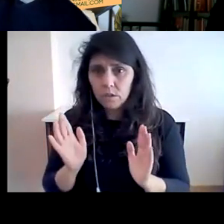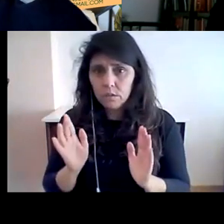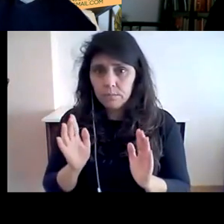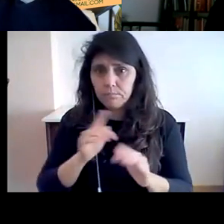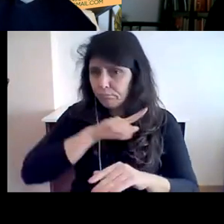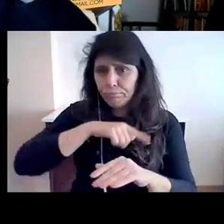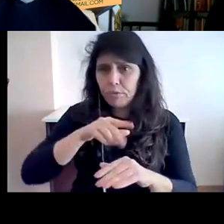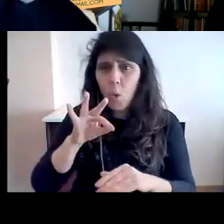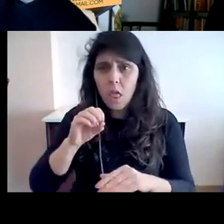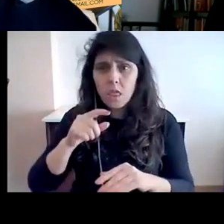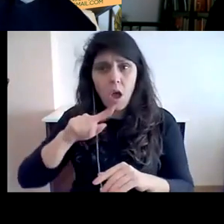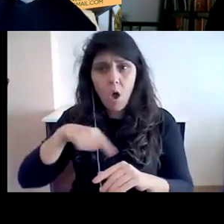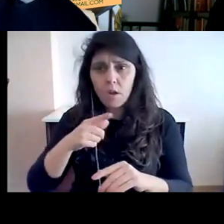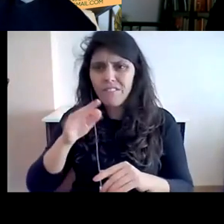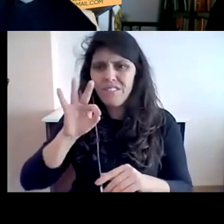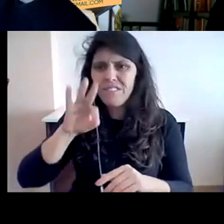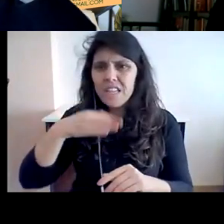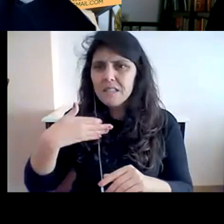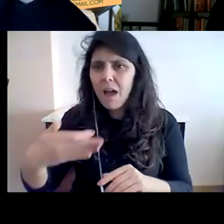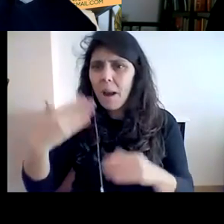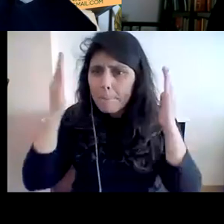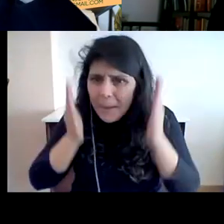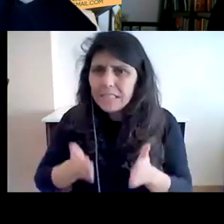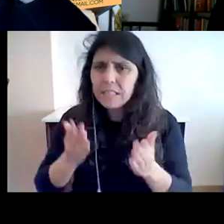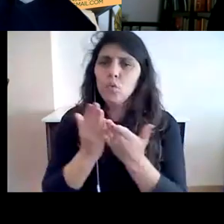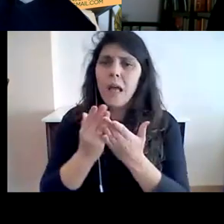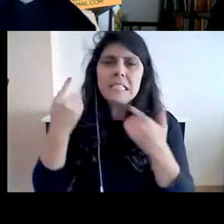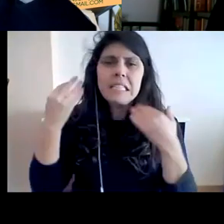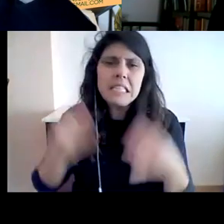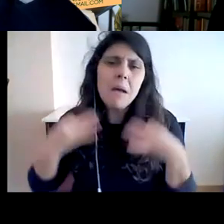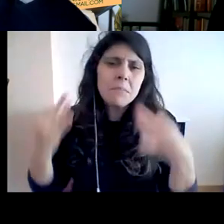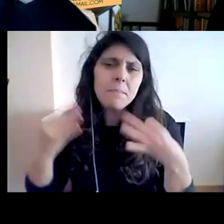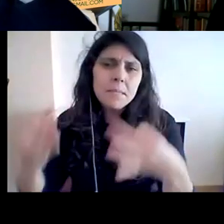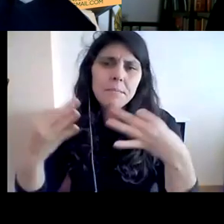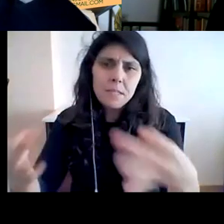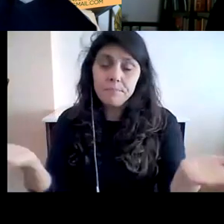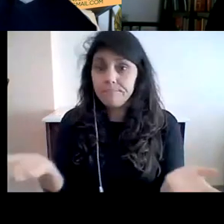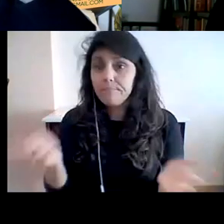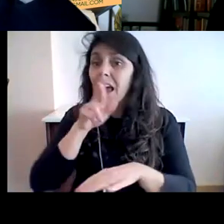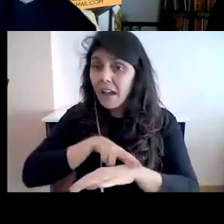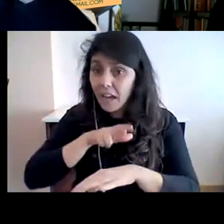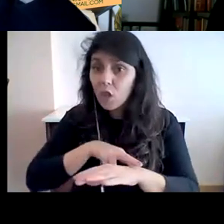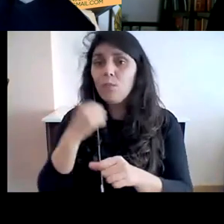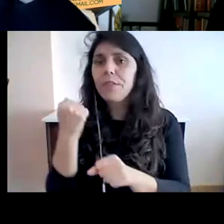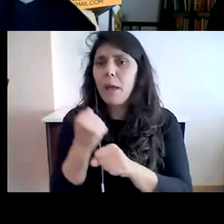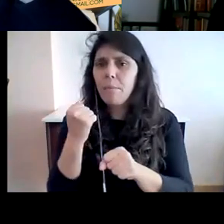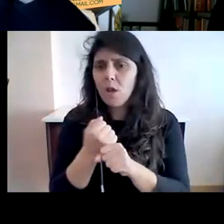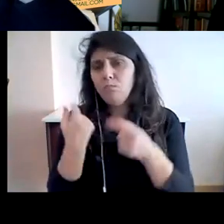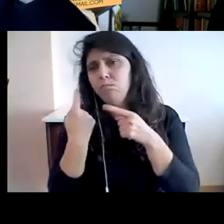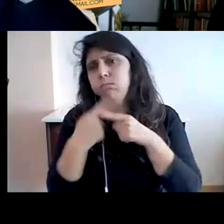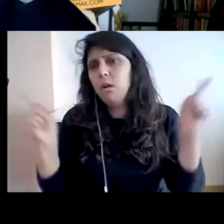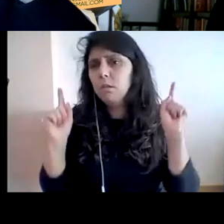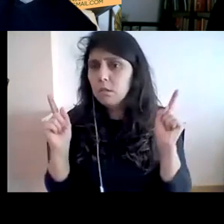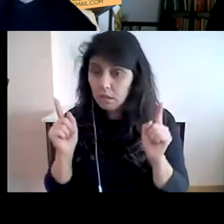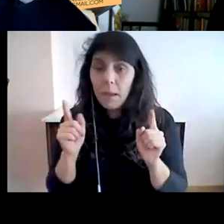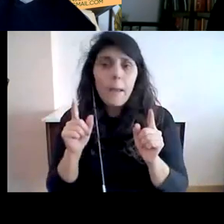Em que não há um fim de semana em que não tenham que estudar. E, portanto, os ritmos de trabalho na via académica, são, em particular ciências